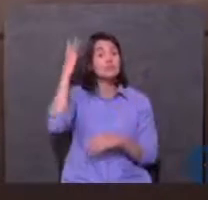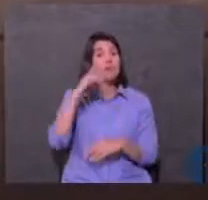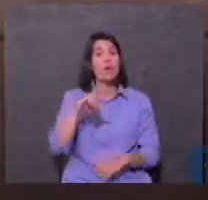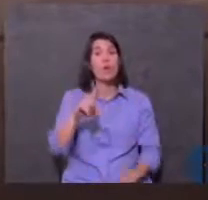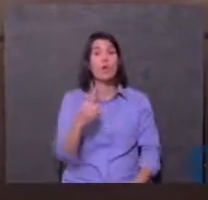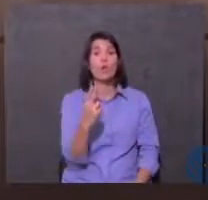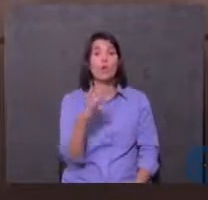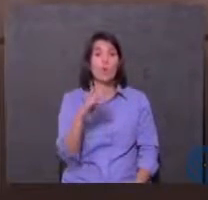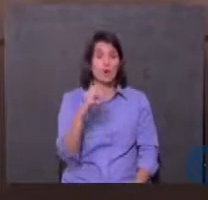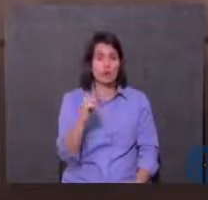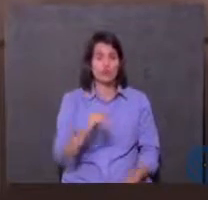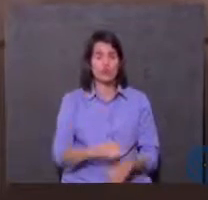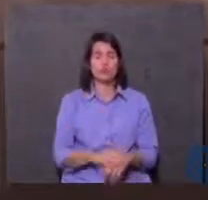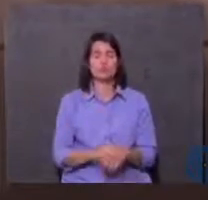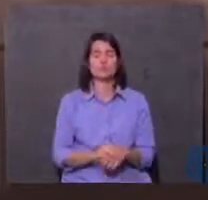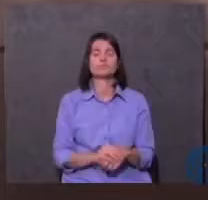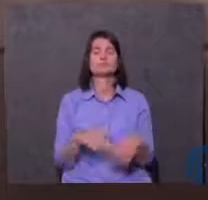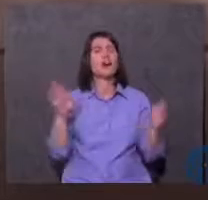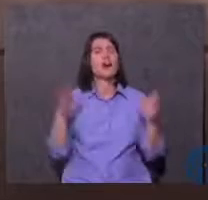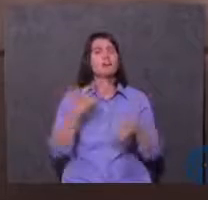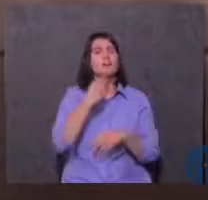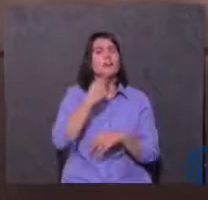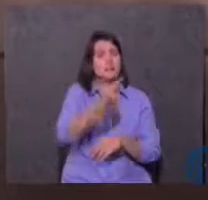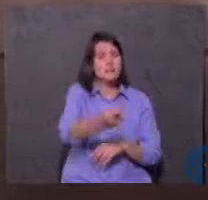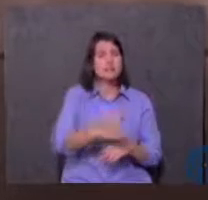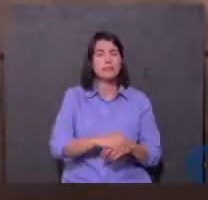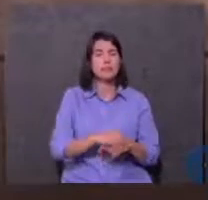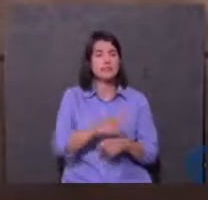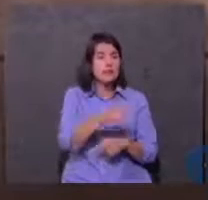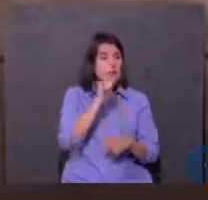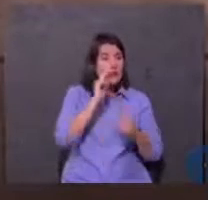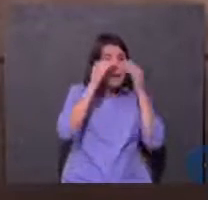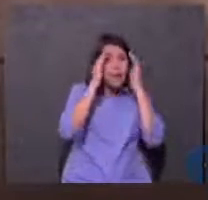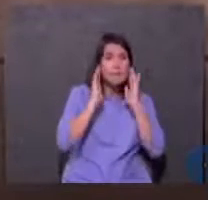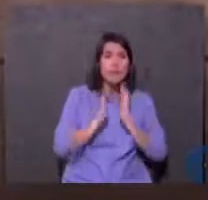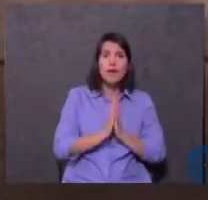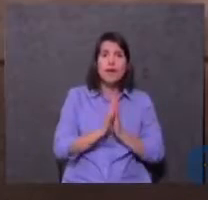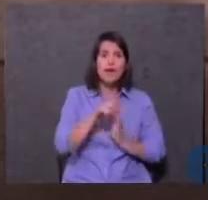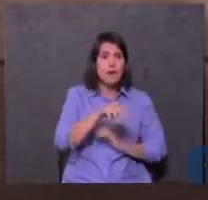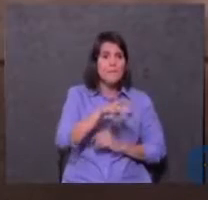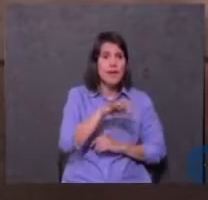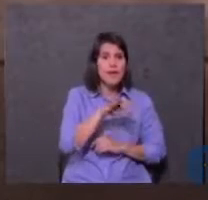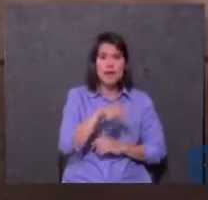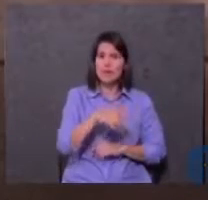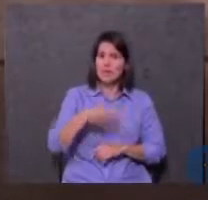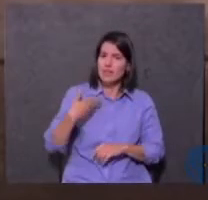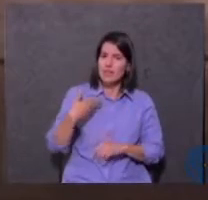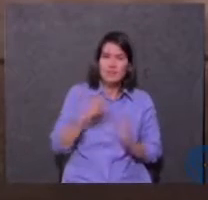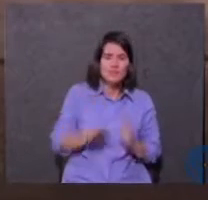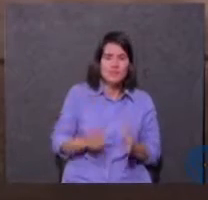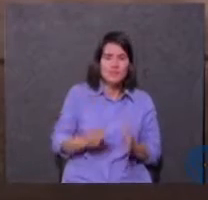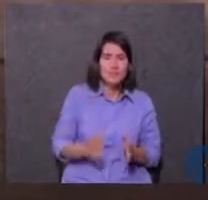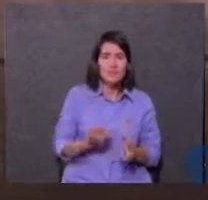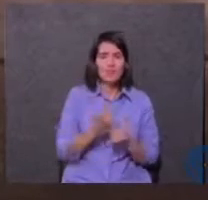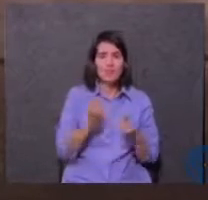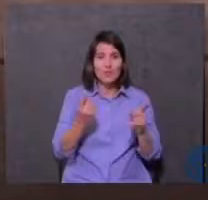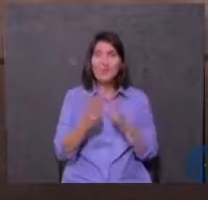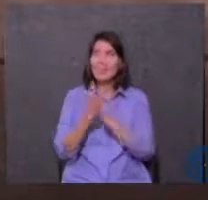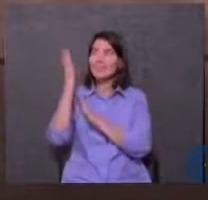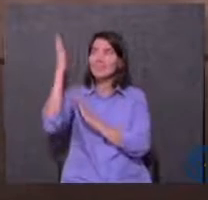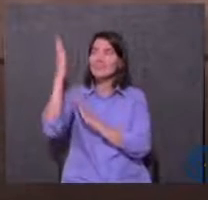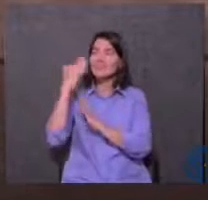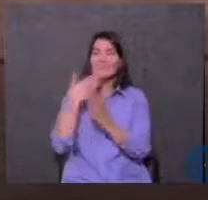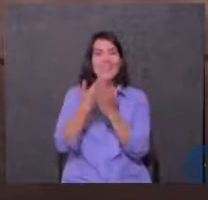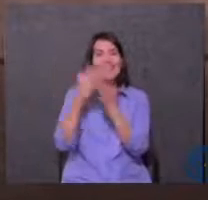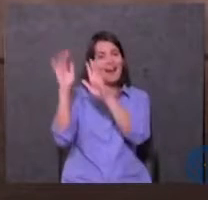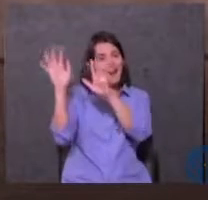Disse-lhe o anjo: Maria, não temas, pois achaste graça diante de Deus.